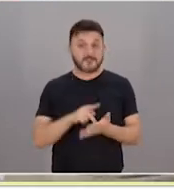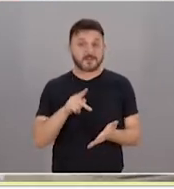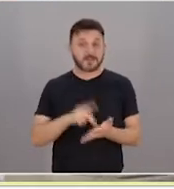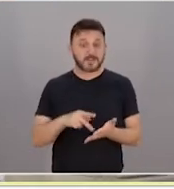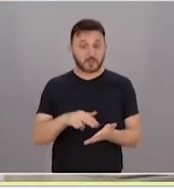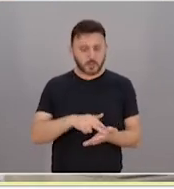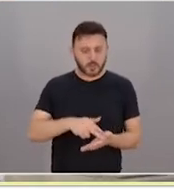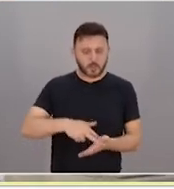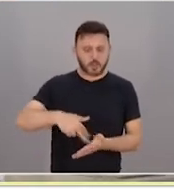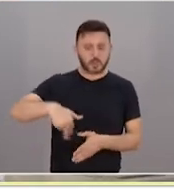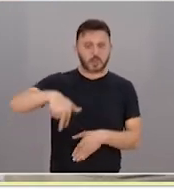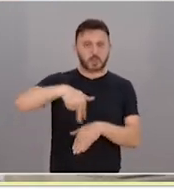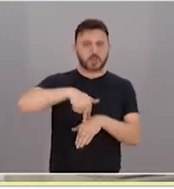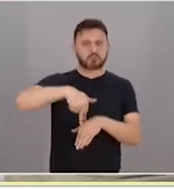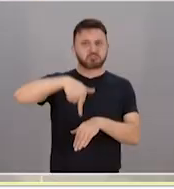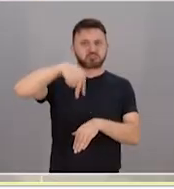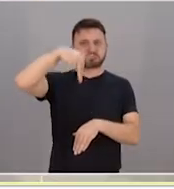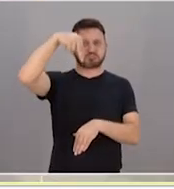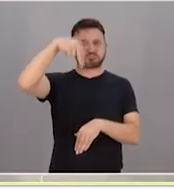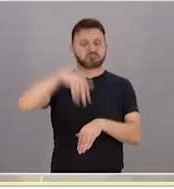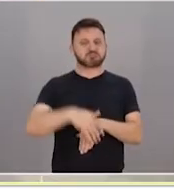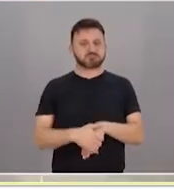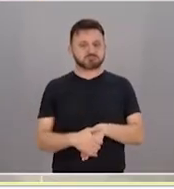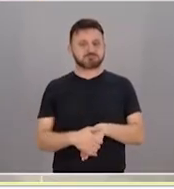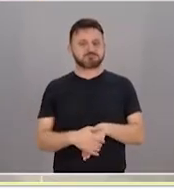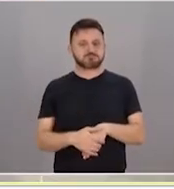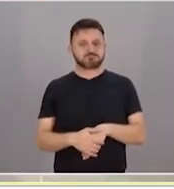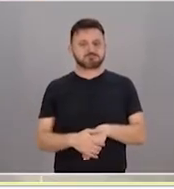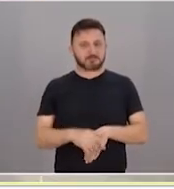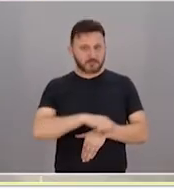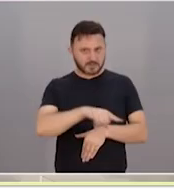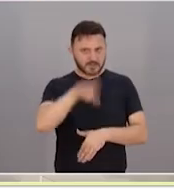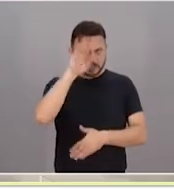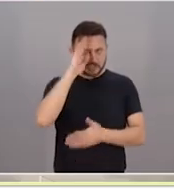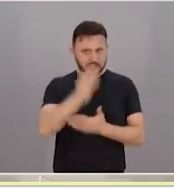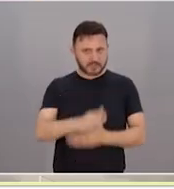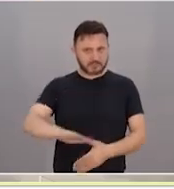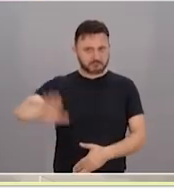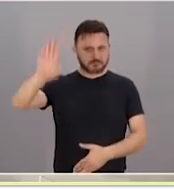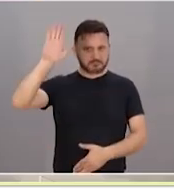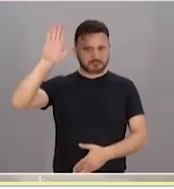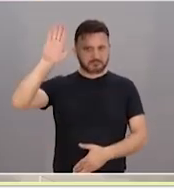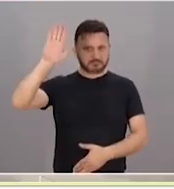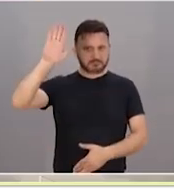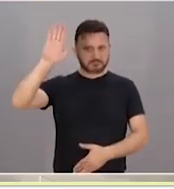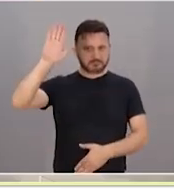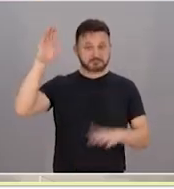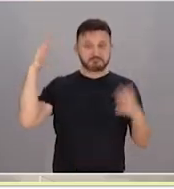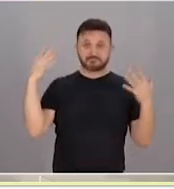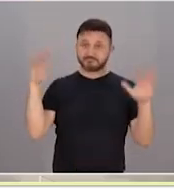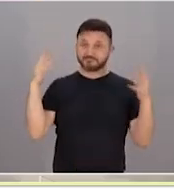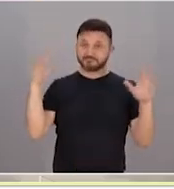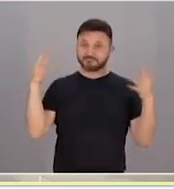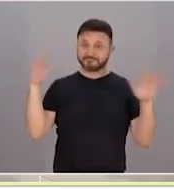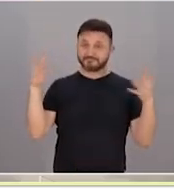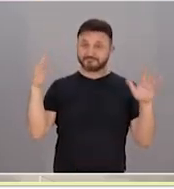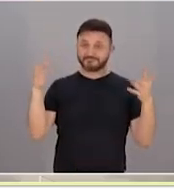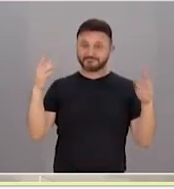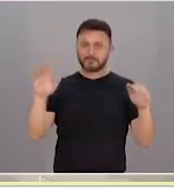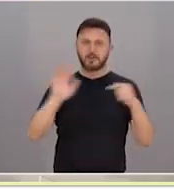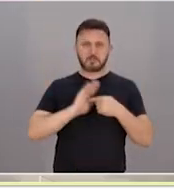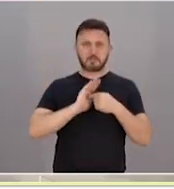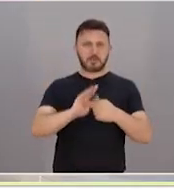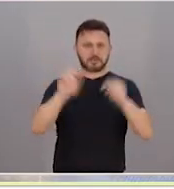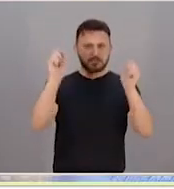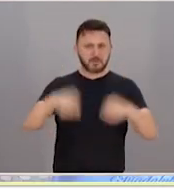Verdadeiramente ressuscitou. Verdadeiramente ressuscitou. Quem acredita, levante a mão e dá uma salva de palmas depois. Isso! Mostra esse